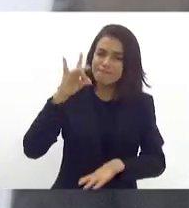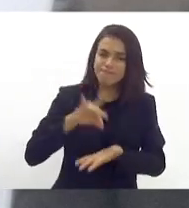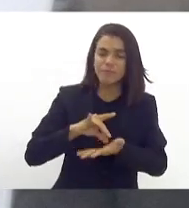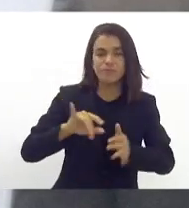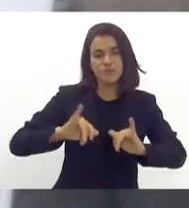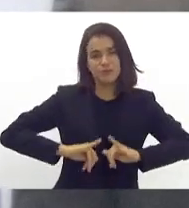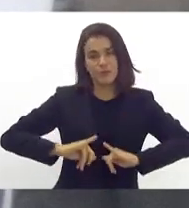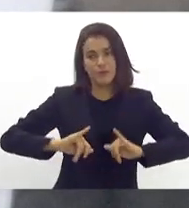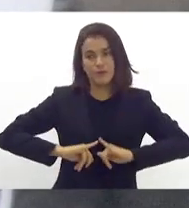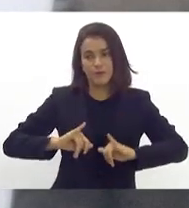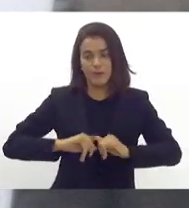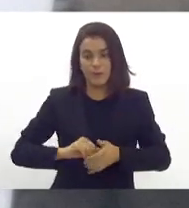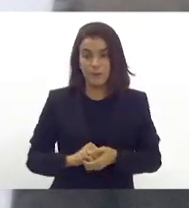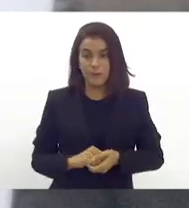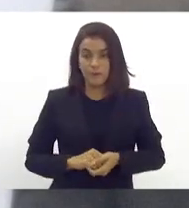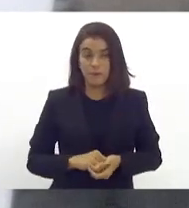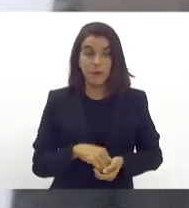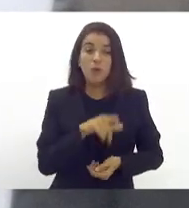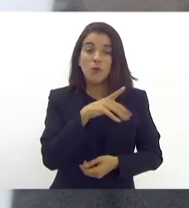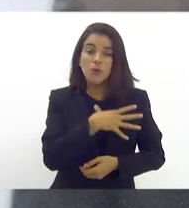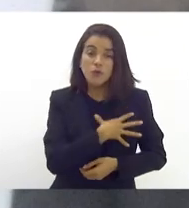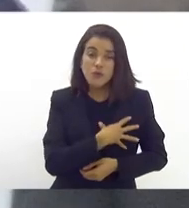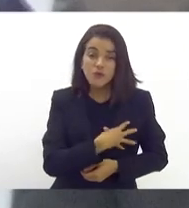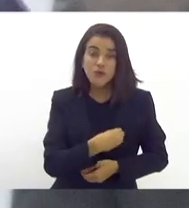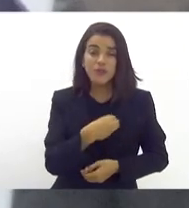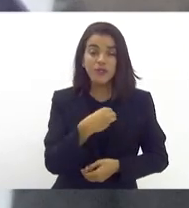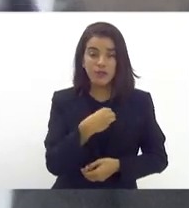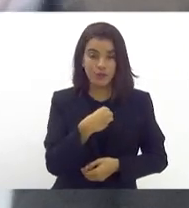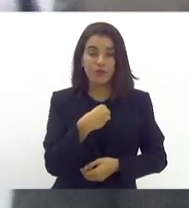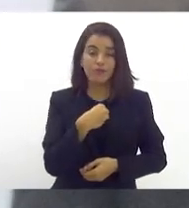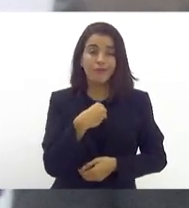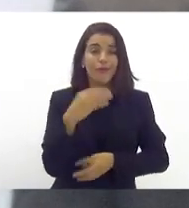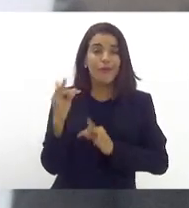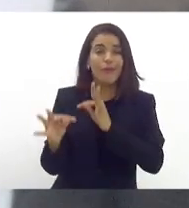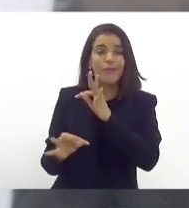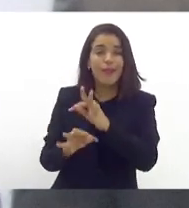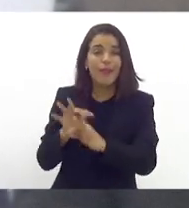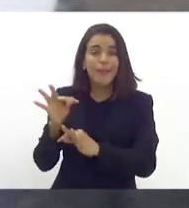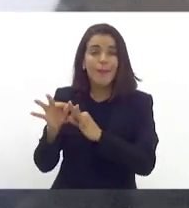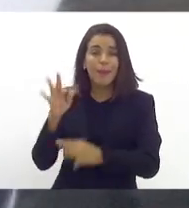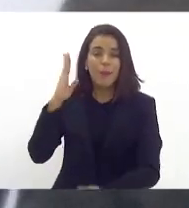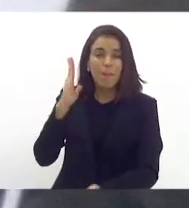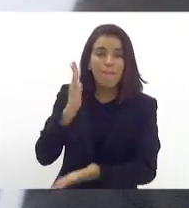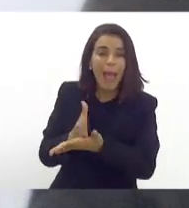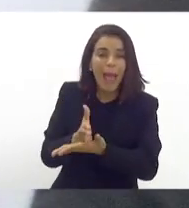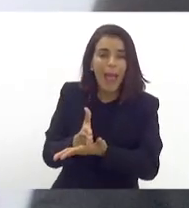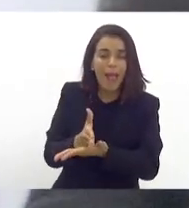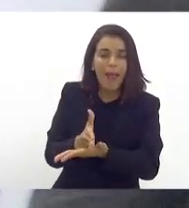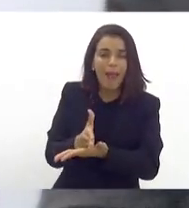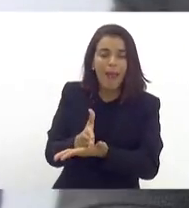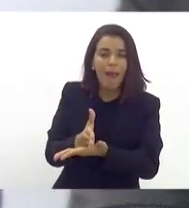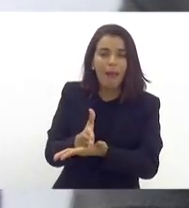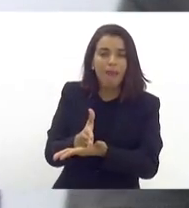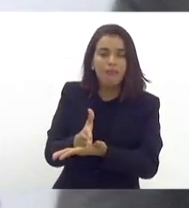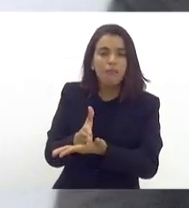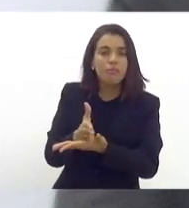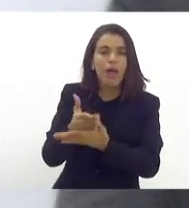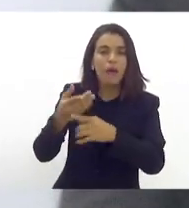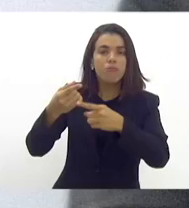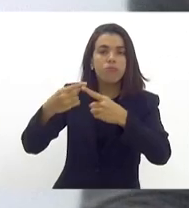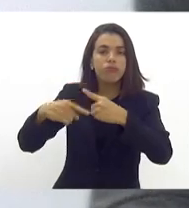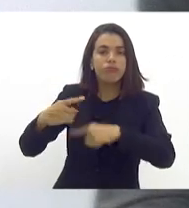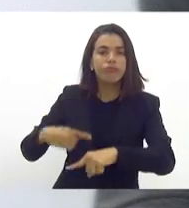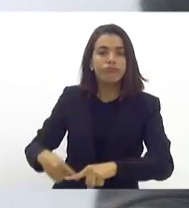sofrendo esses filhos que estão tendo os seus tratamentos interrompidos estão regredindo